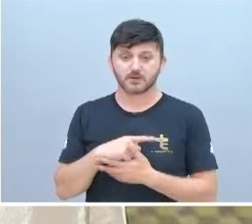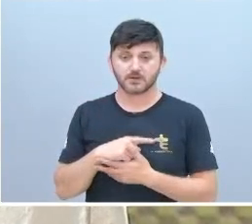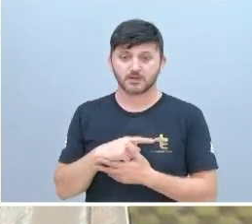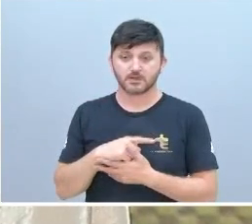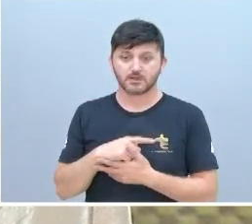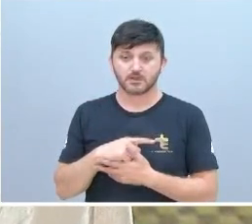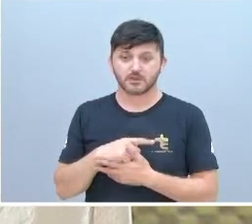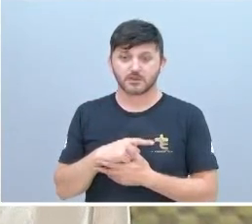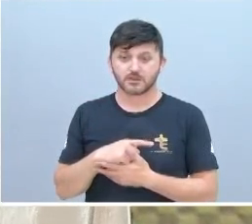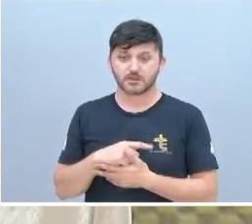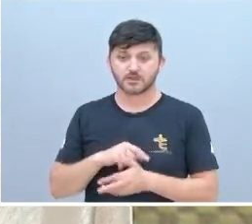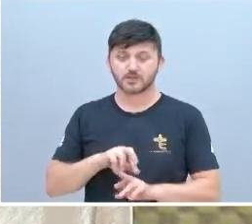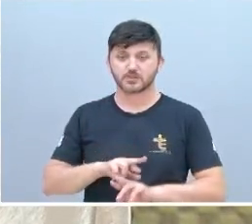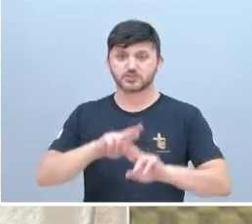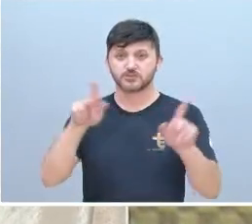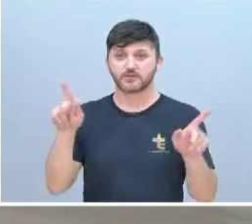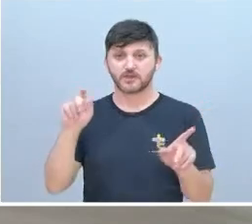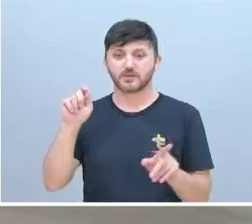coerência,